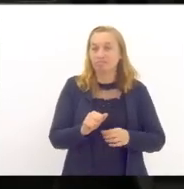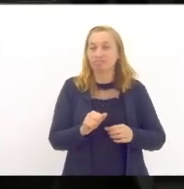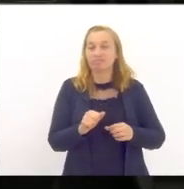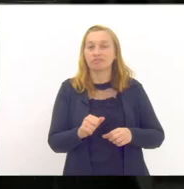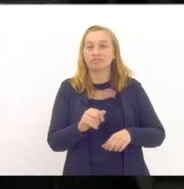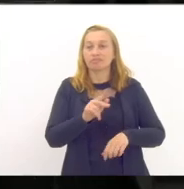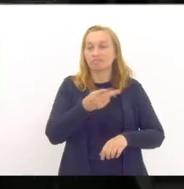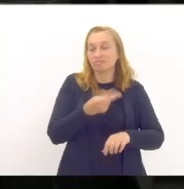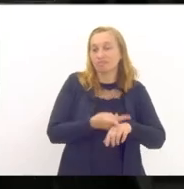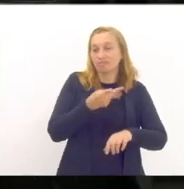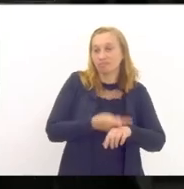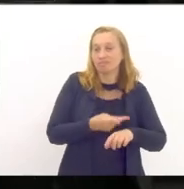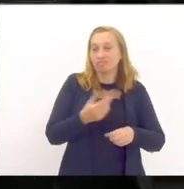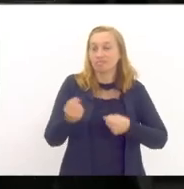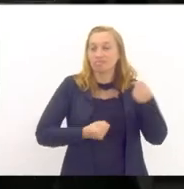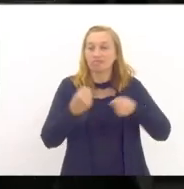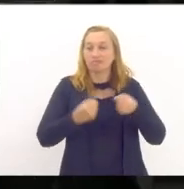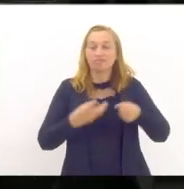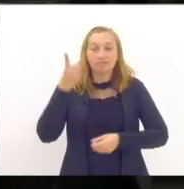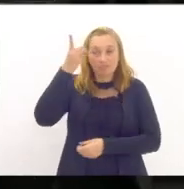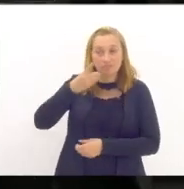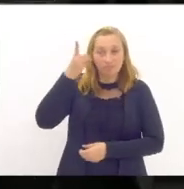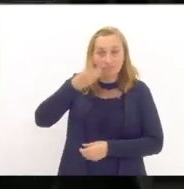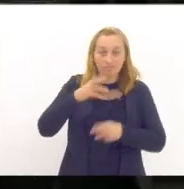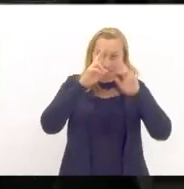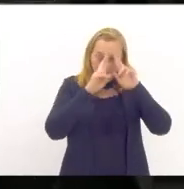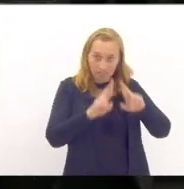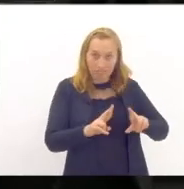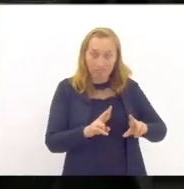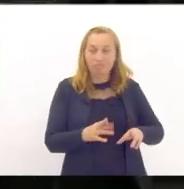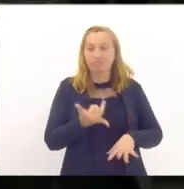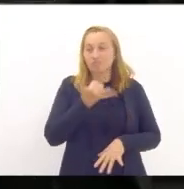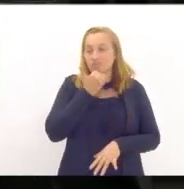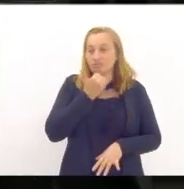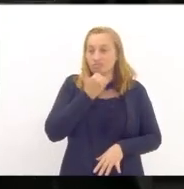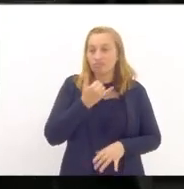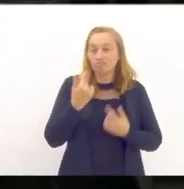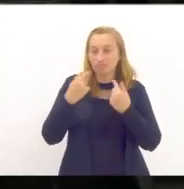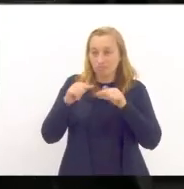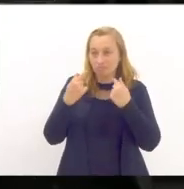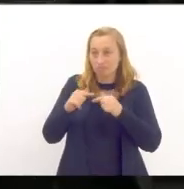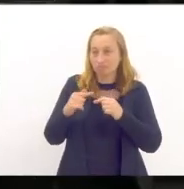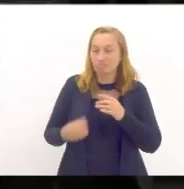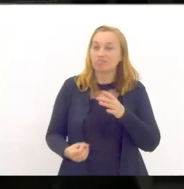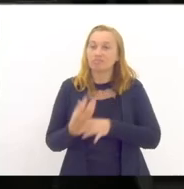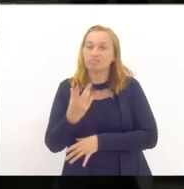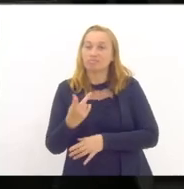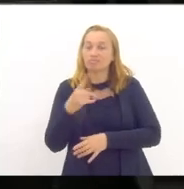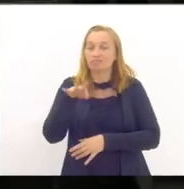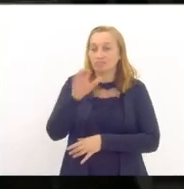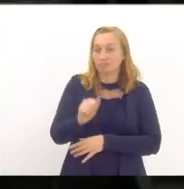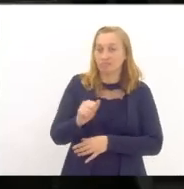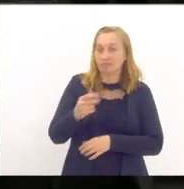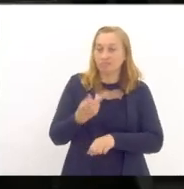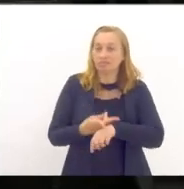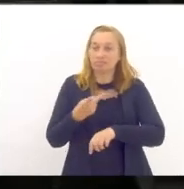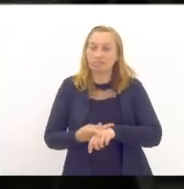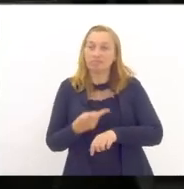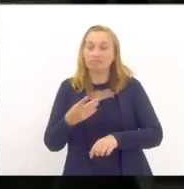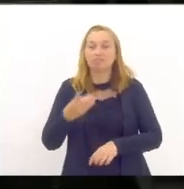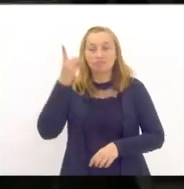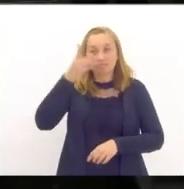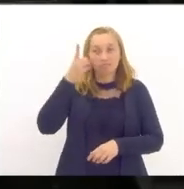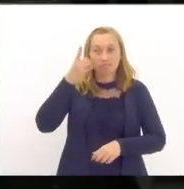dos deputados, que com toda a vênia e respeito... Critiquei a criação de placas de prata para os carros dos